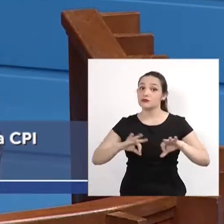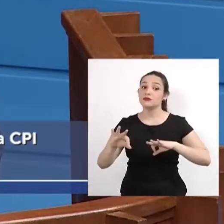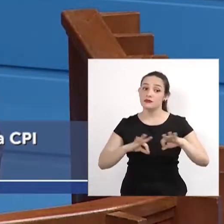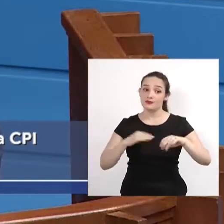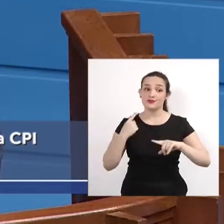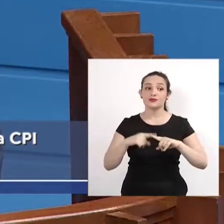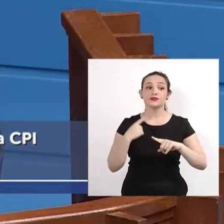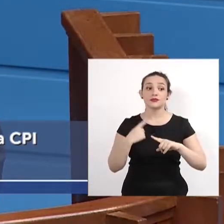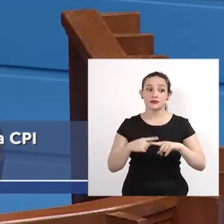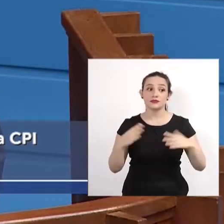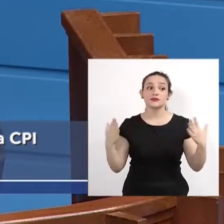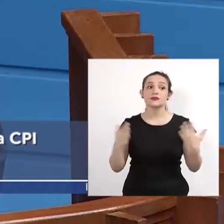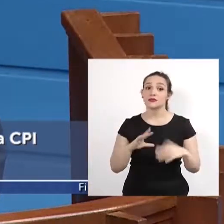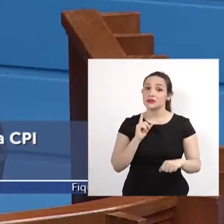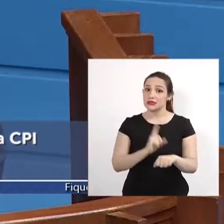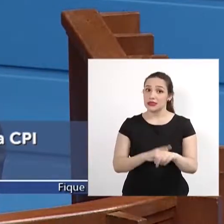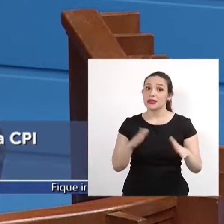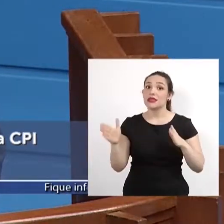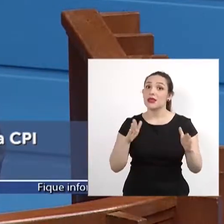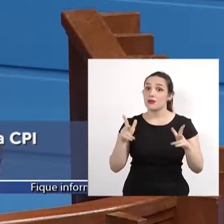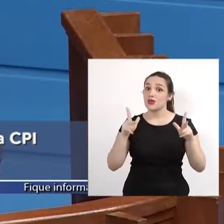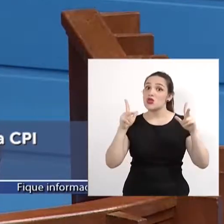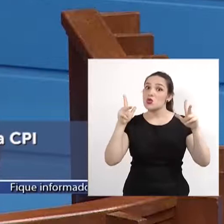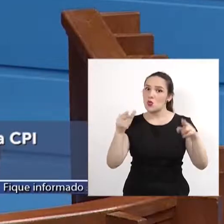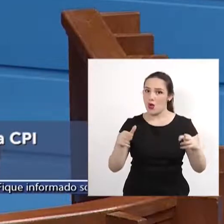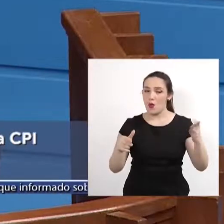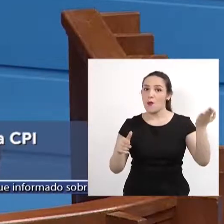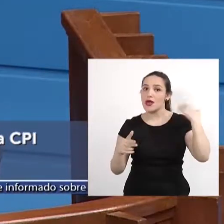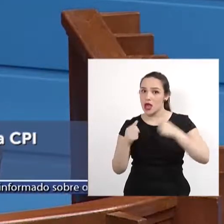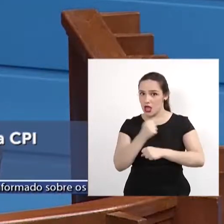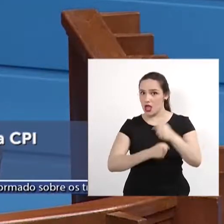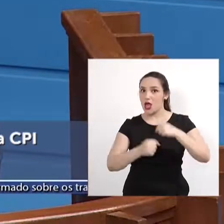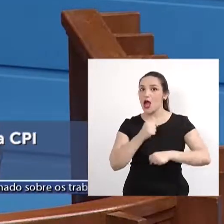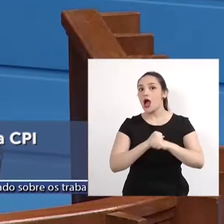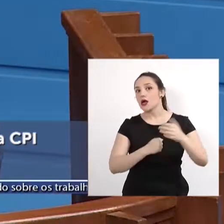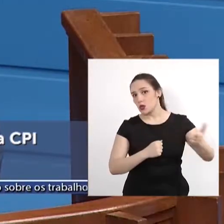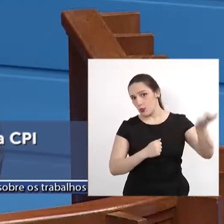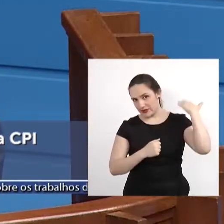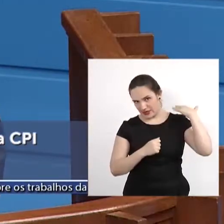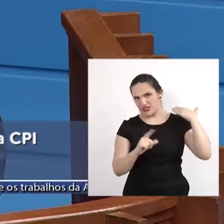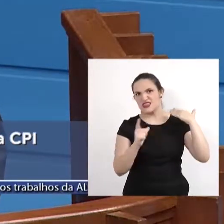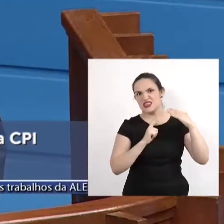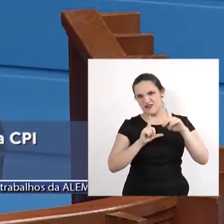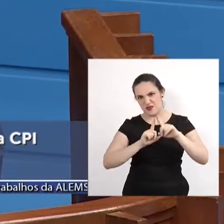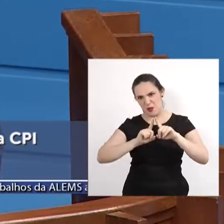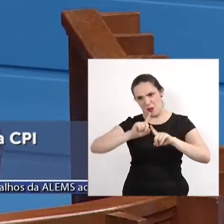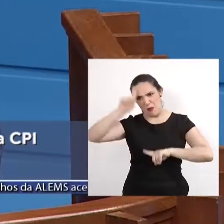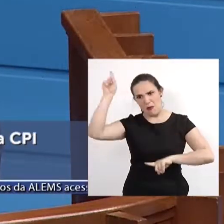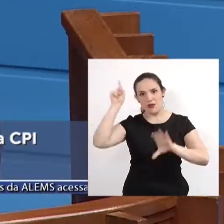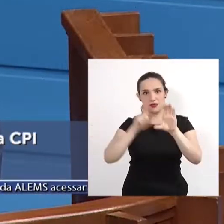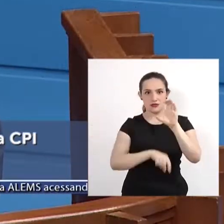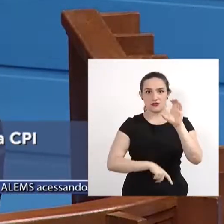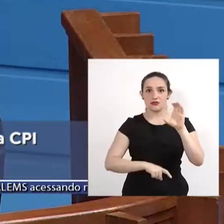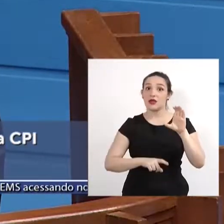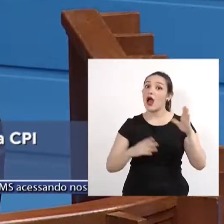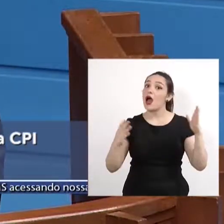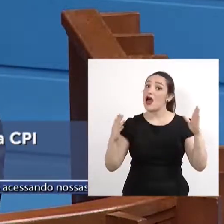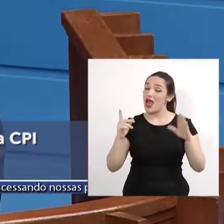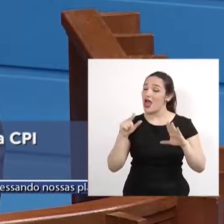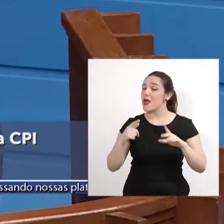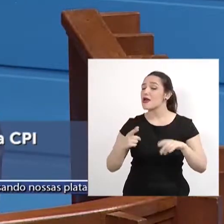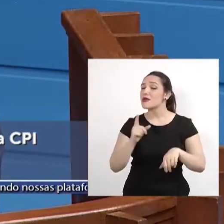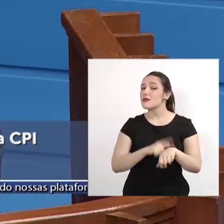estamos chegando no mesmo período em que ocorreram essas altas absurdas, ano passado e início deste ano. Isso irá